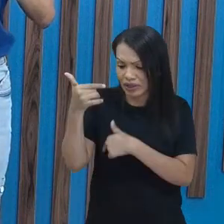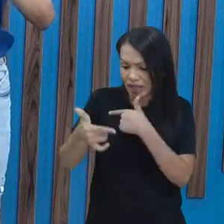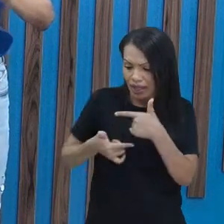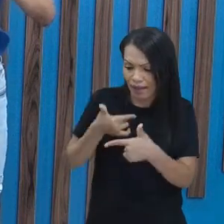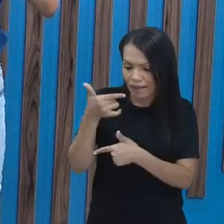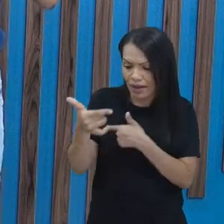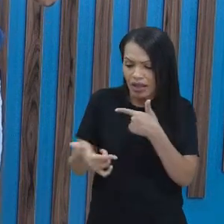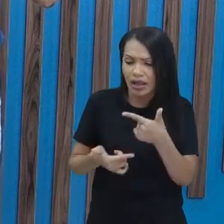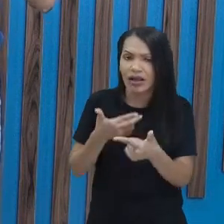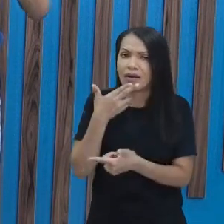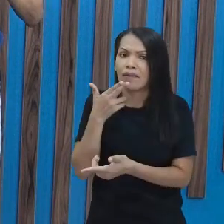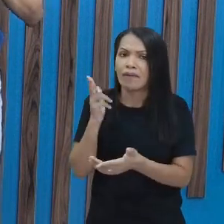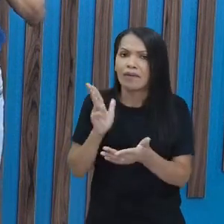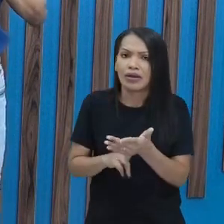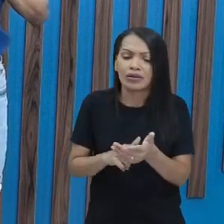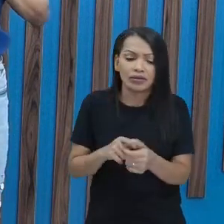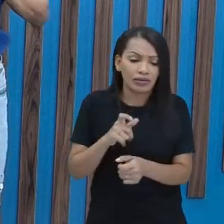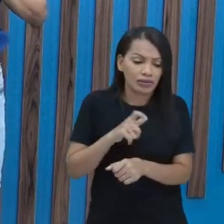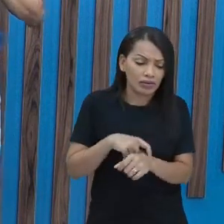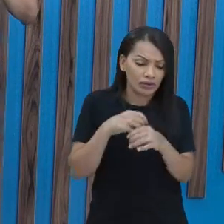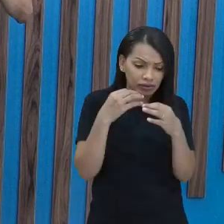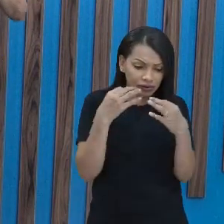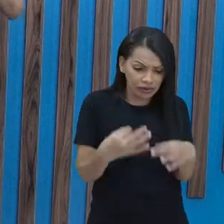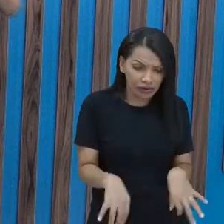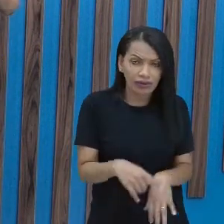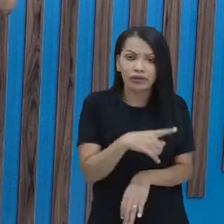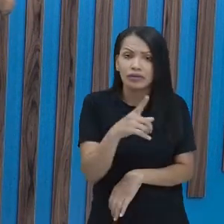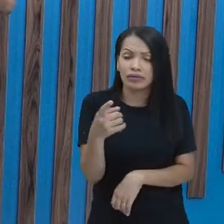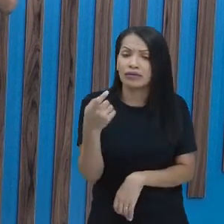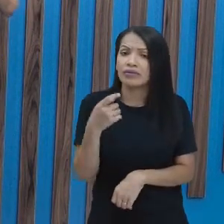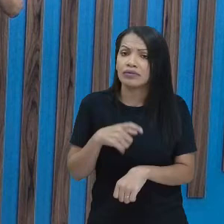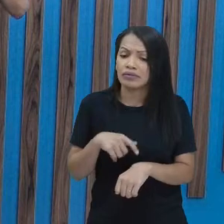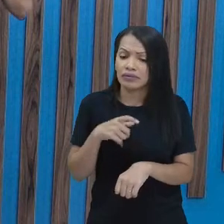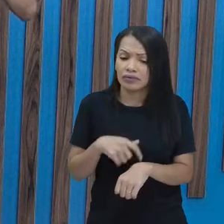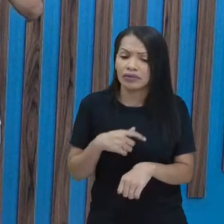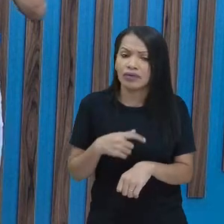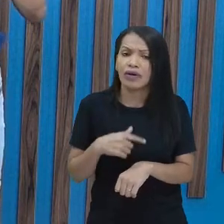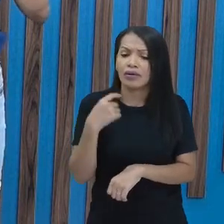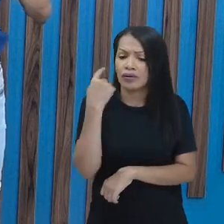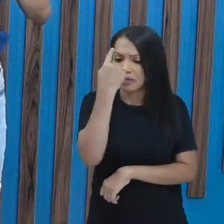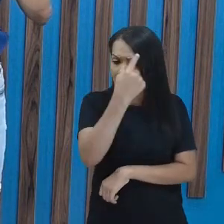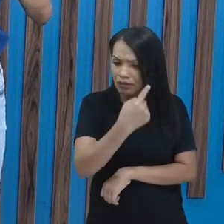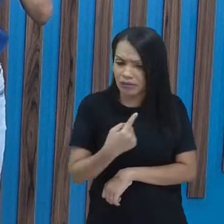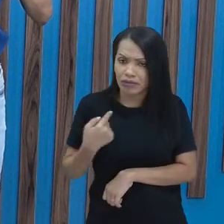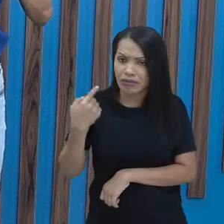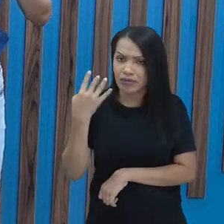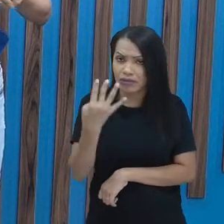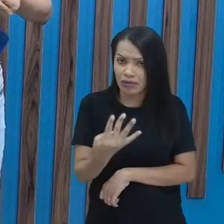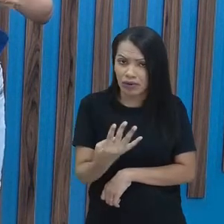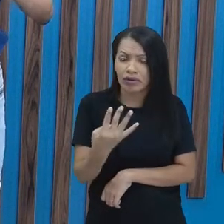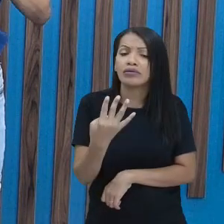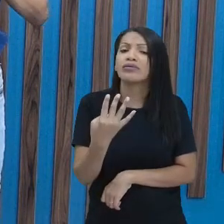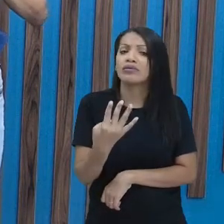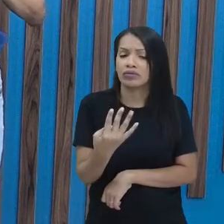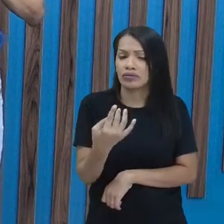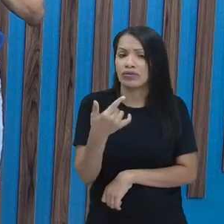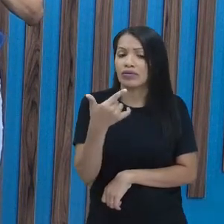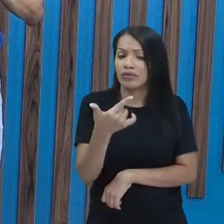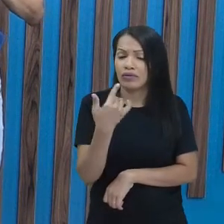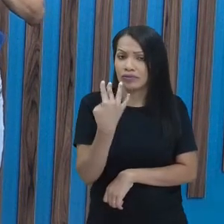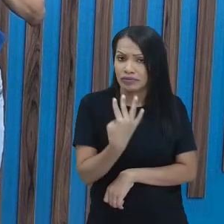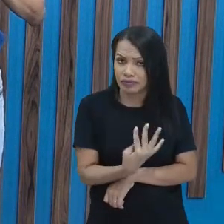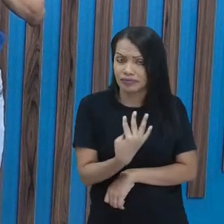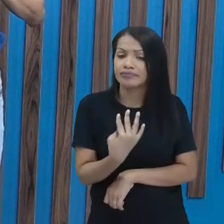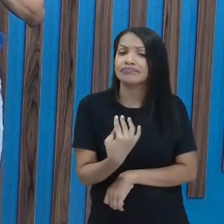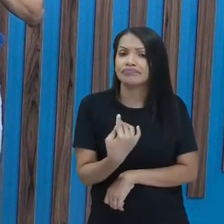essa carta no tempo certinho, tá? Os correios trabalham 24 horas por dia para